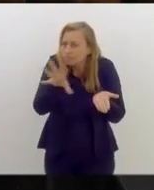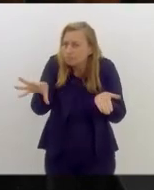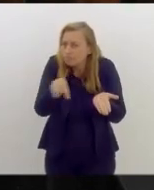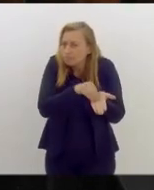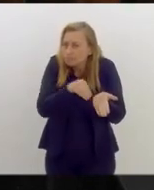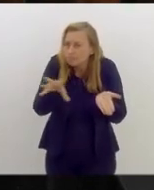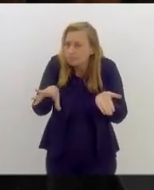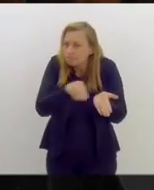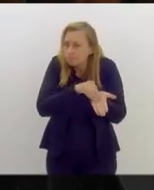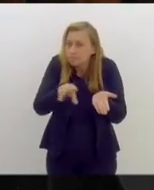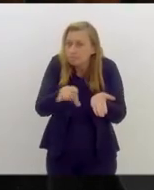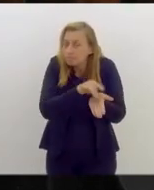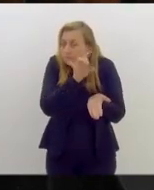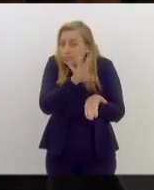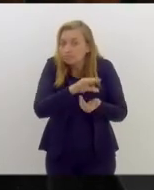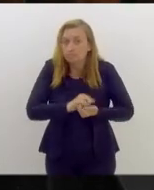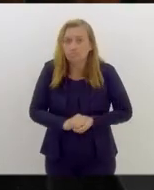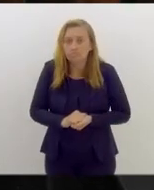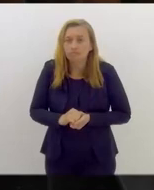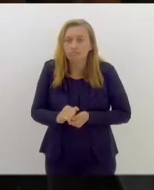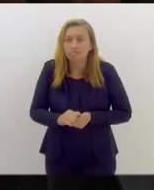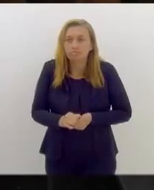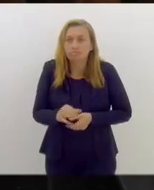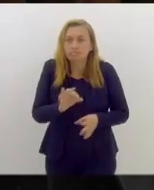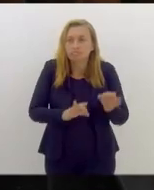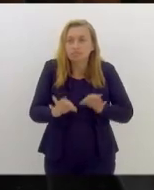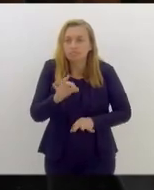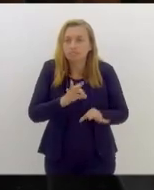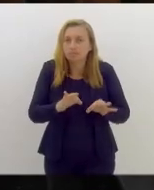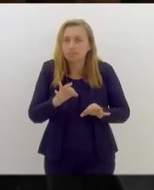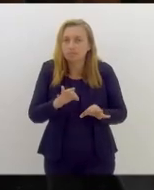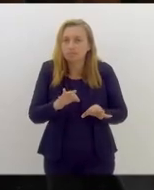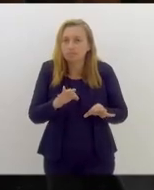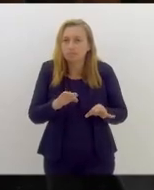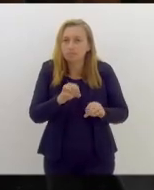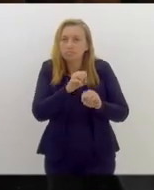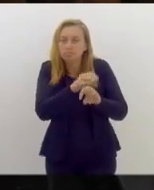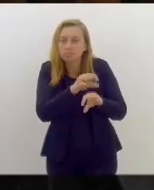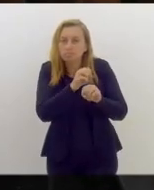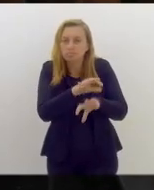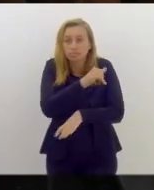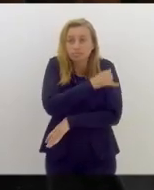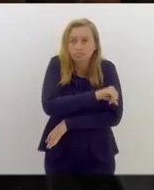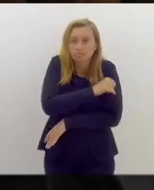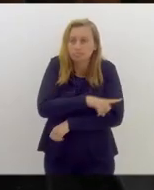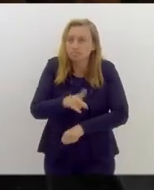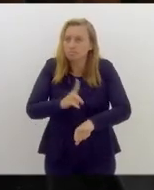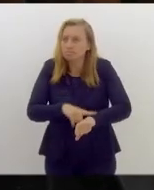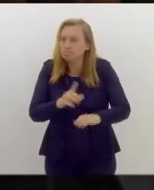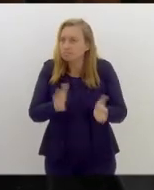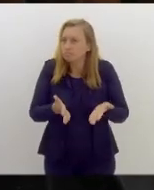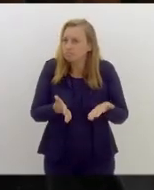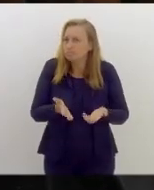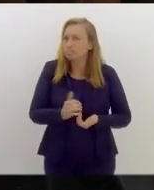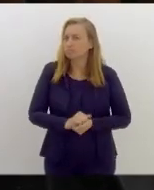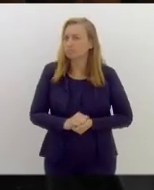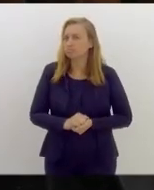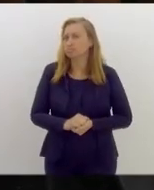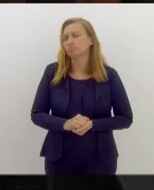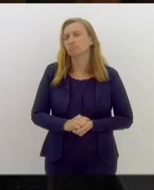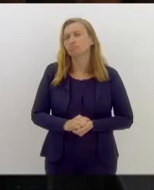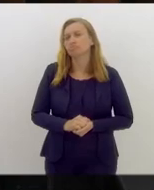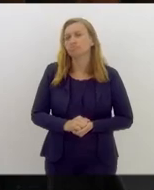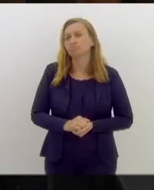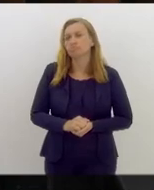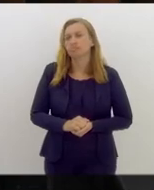Estadual de Educação do Paraná. Ou seja, a elaboração do planejamento educacional no Rio de Janeiro, em tempos recentes, padece desse mal, né,